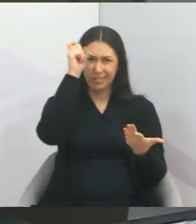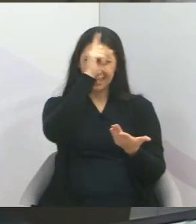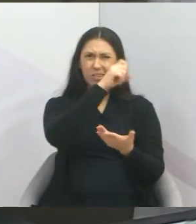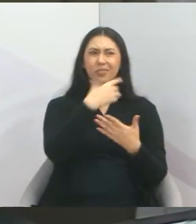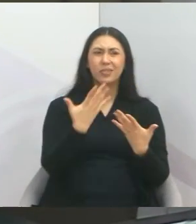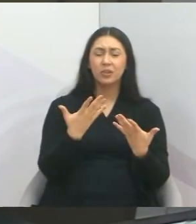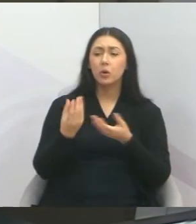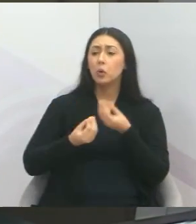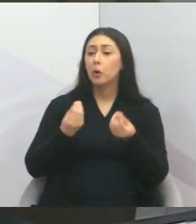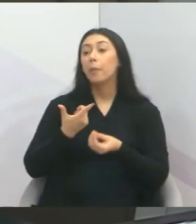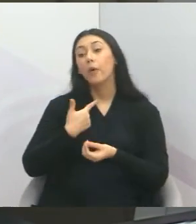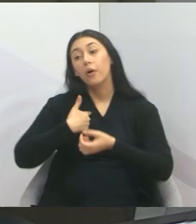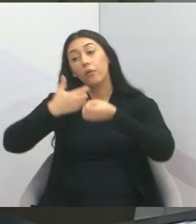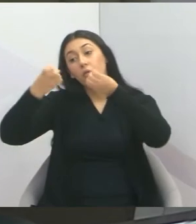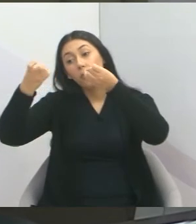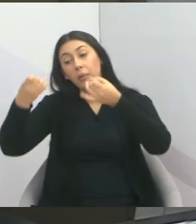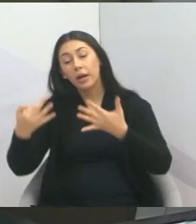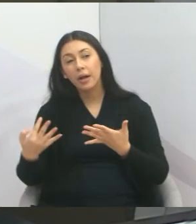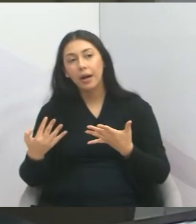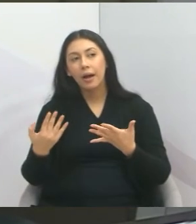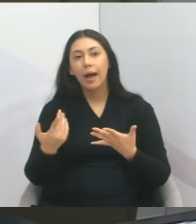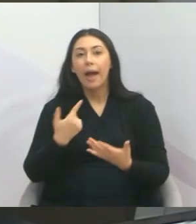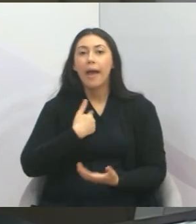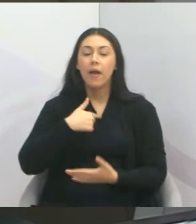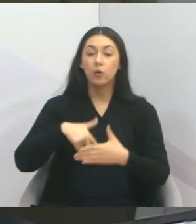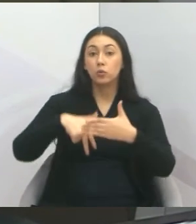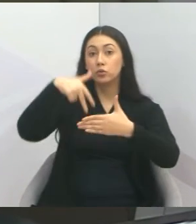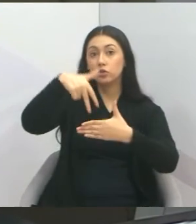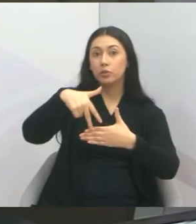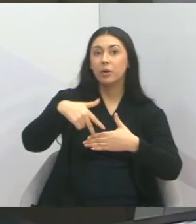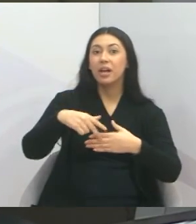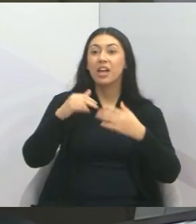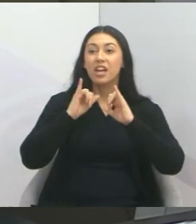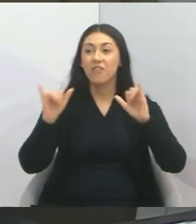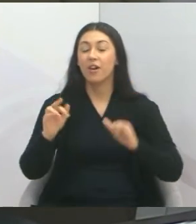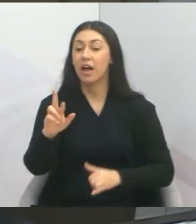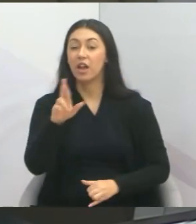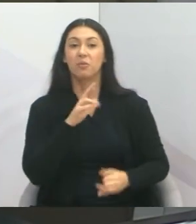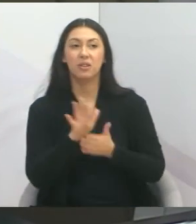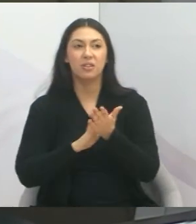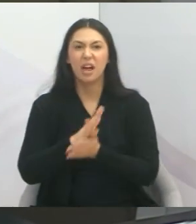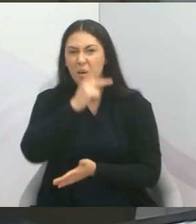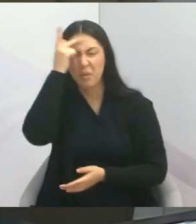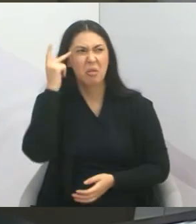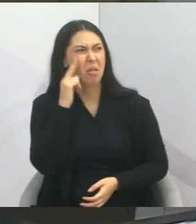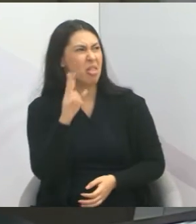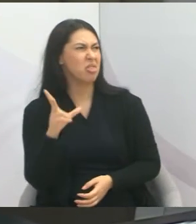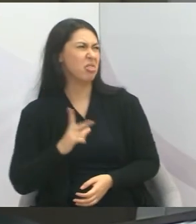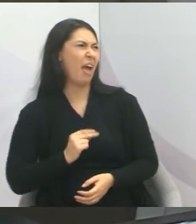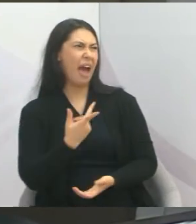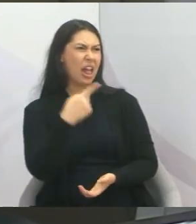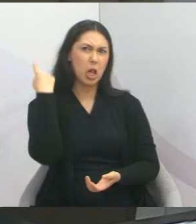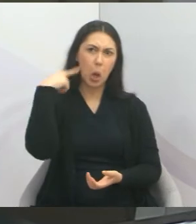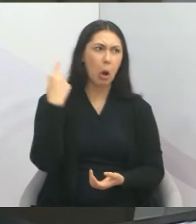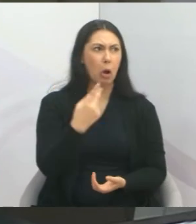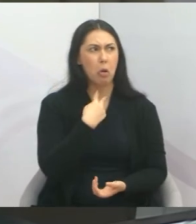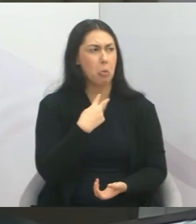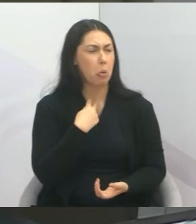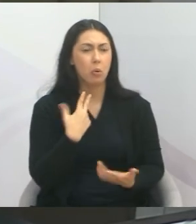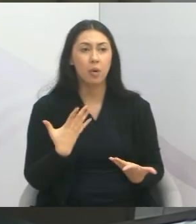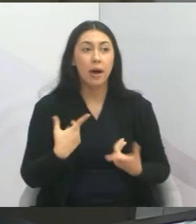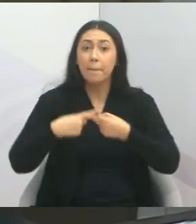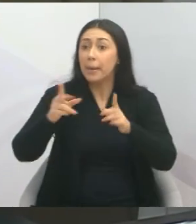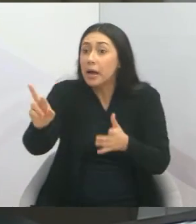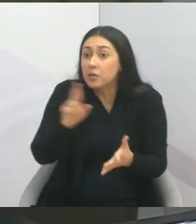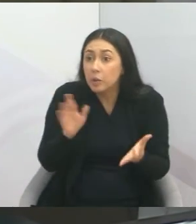difícil de você tem informar o munícipe aí eu vou para a Tribuna e fala que não tô tendo a resposta eu sou maluco sou louco você não pode falar isso